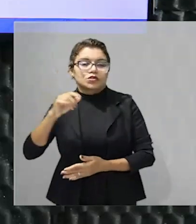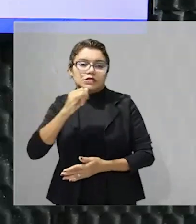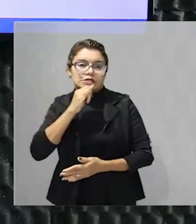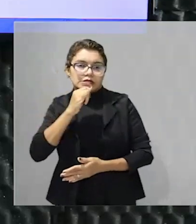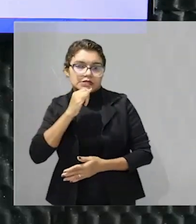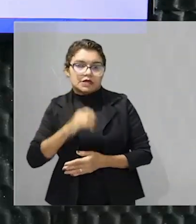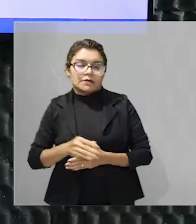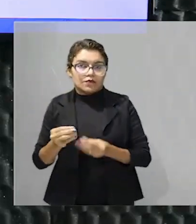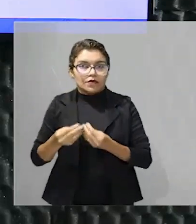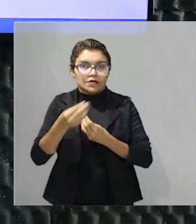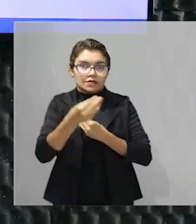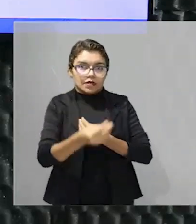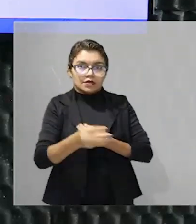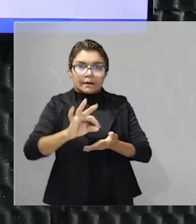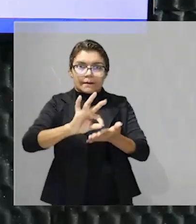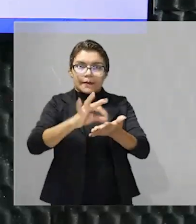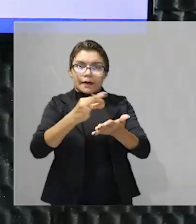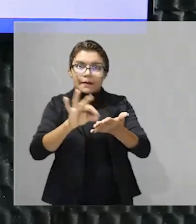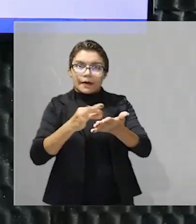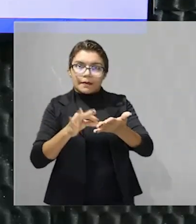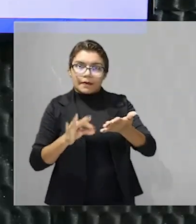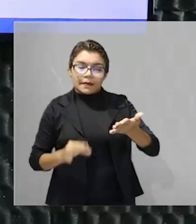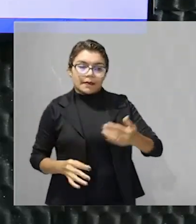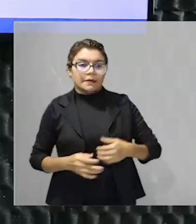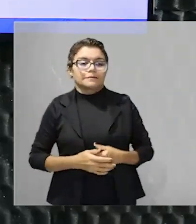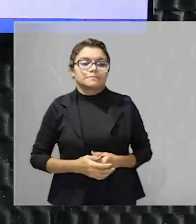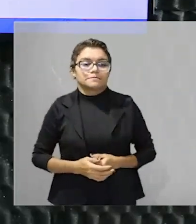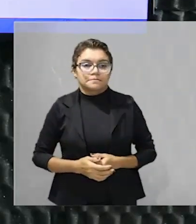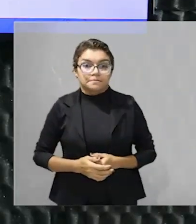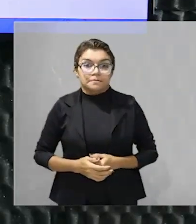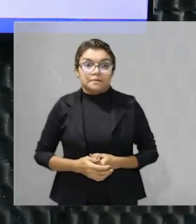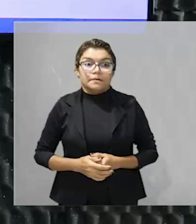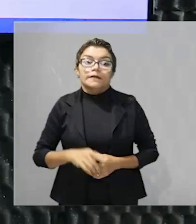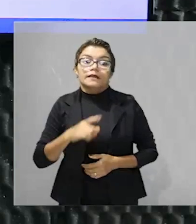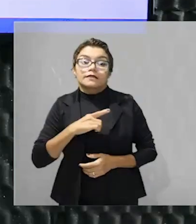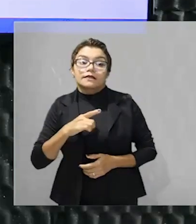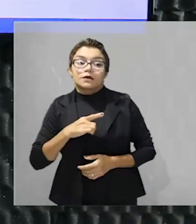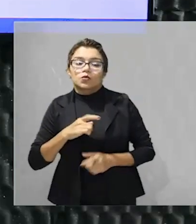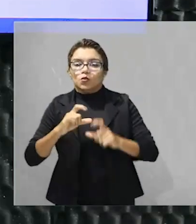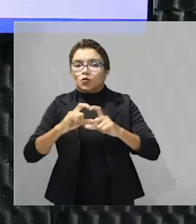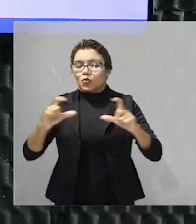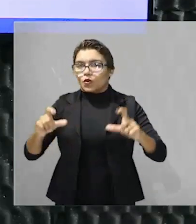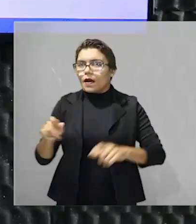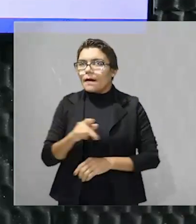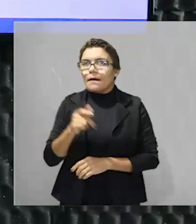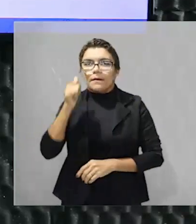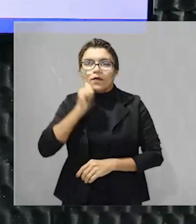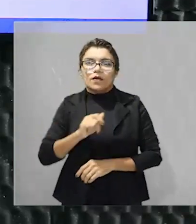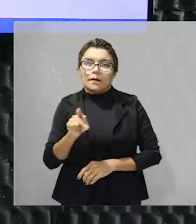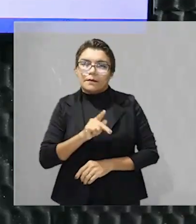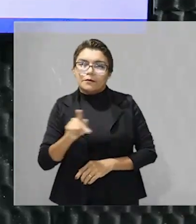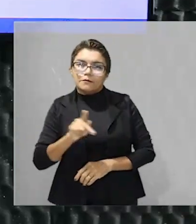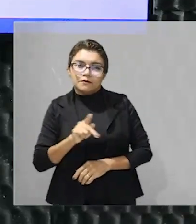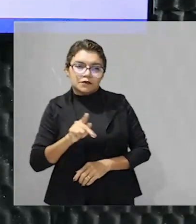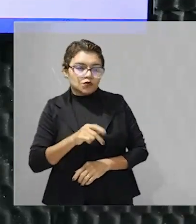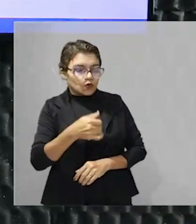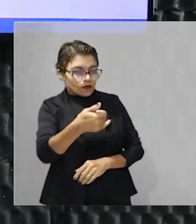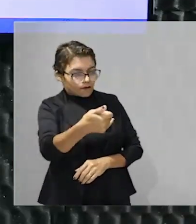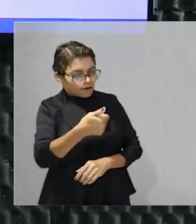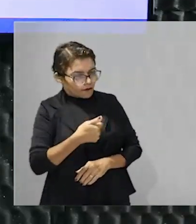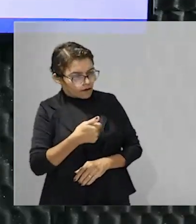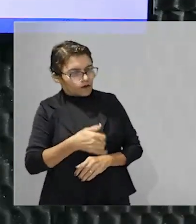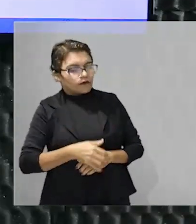sejam entregues para correção. No caso da cena da charge, a professora ouve uma estudante apresentando